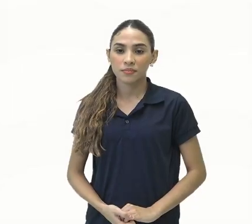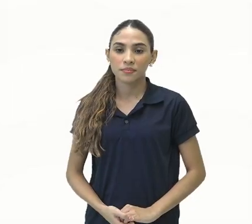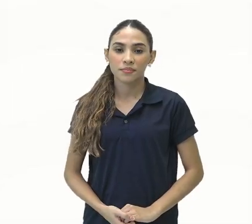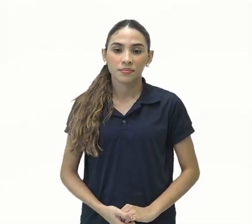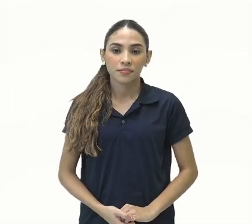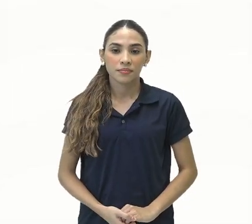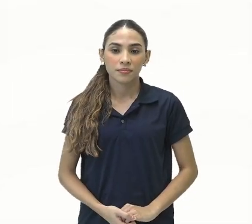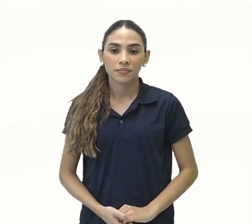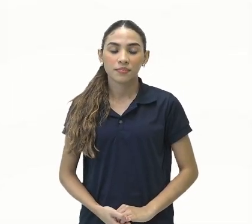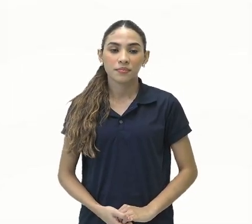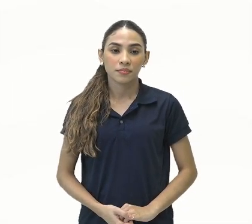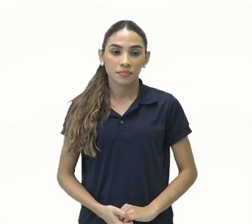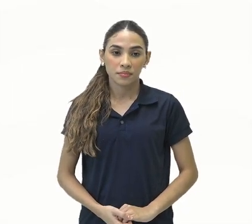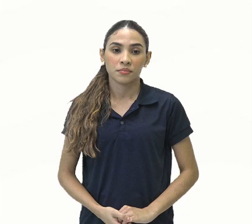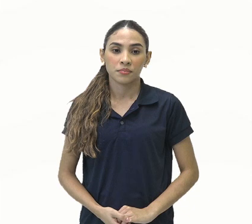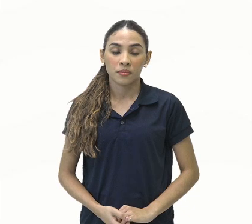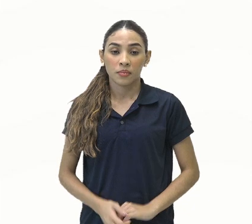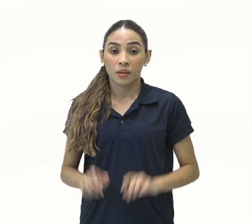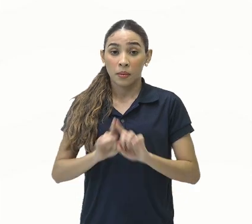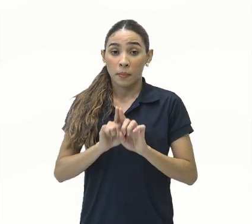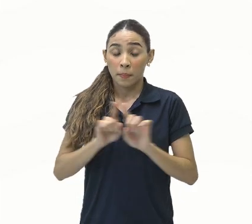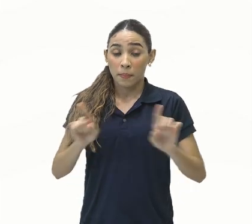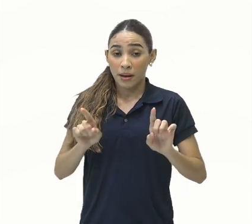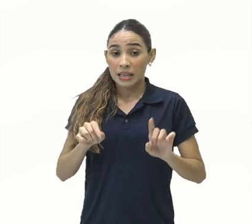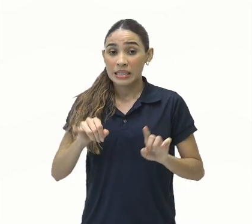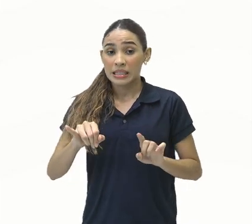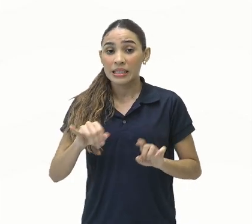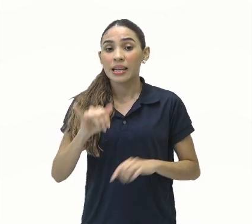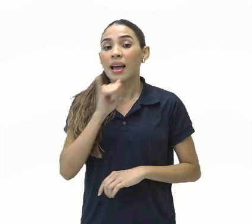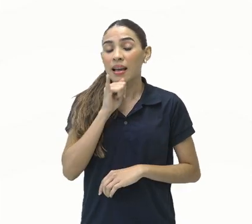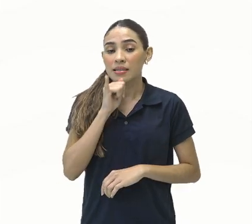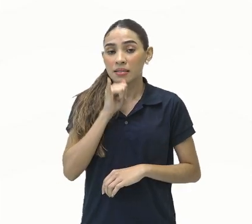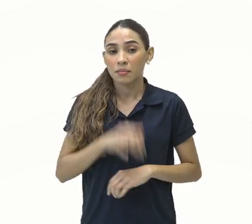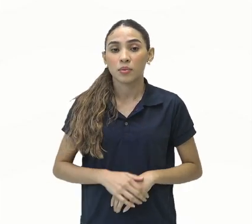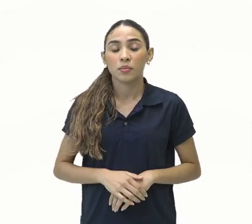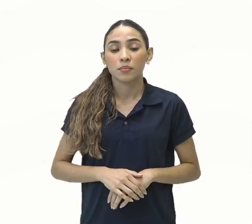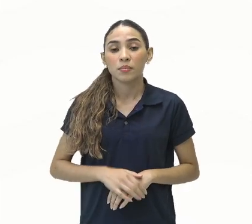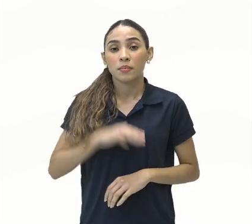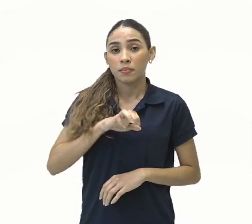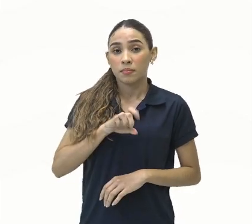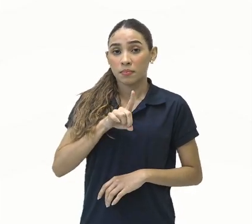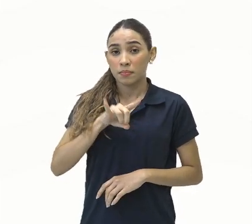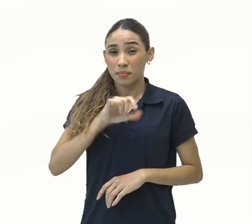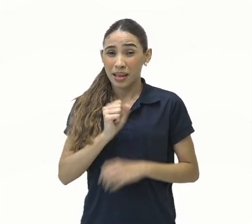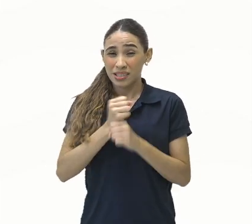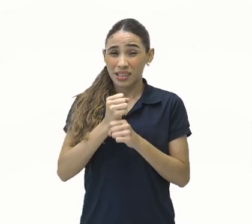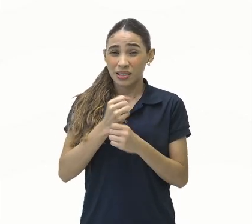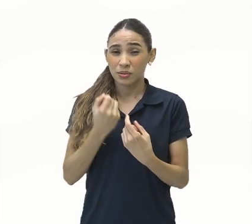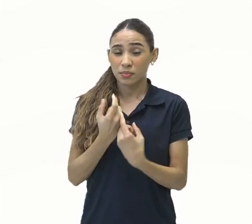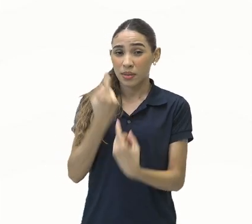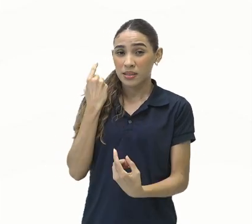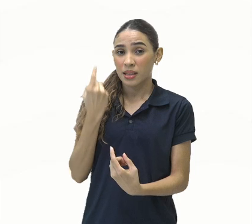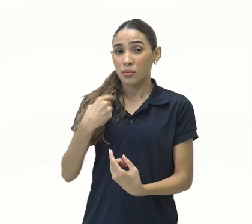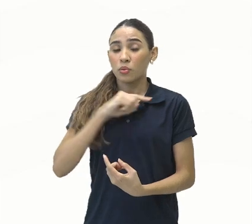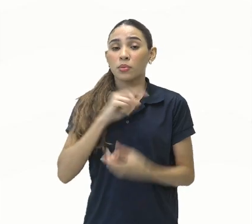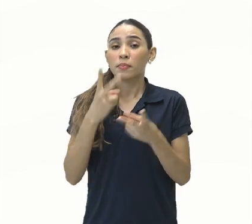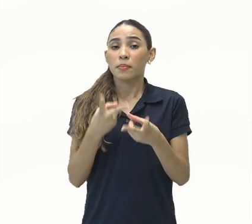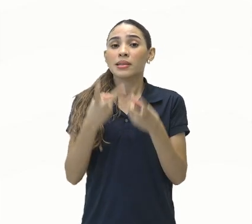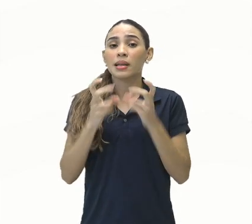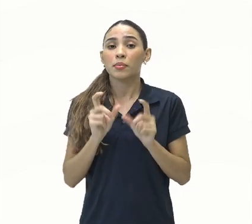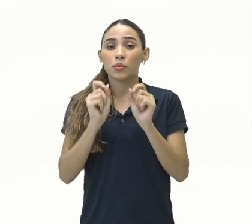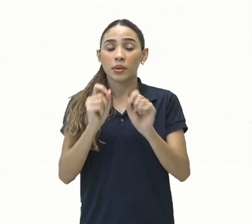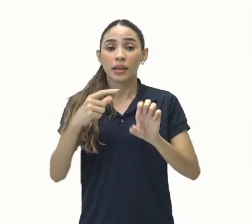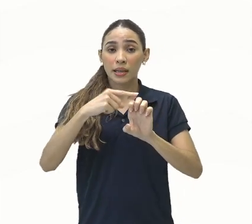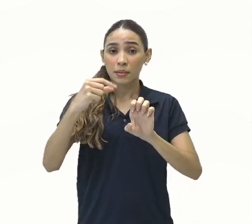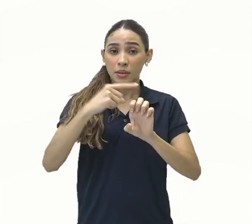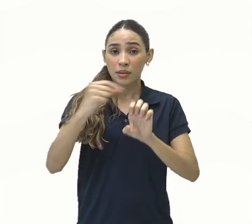foram transmitidos em 2024, mas quando a gente pega, por exemplo, aqui, uma média, né, dos últimos anos, a gente vê, por exemplo, que os